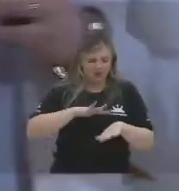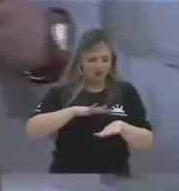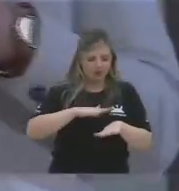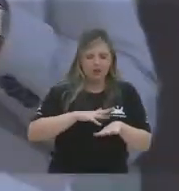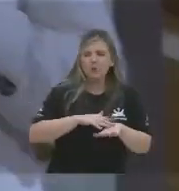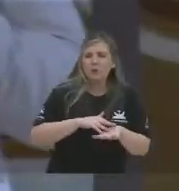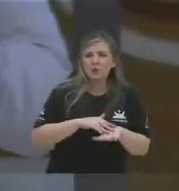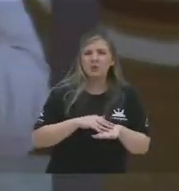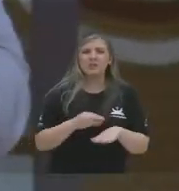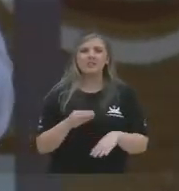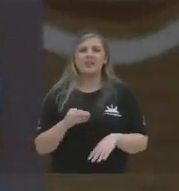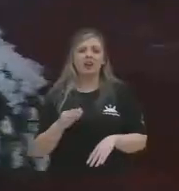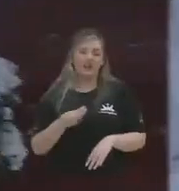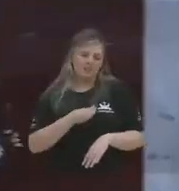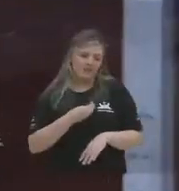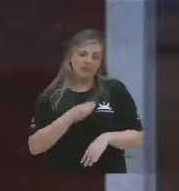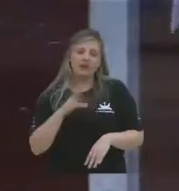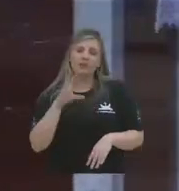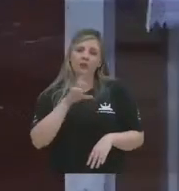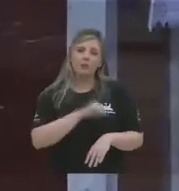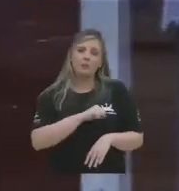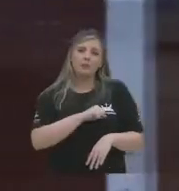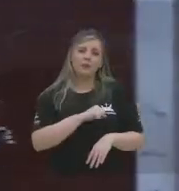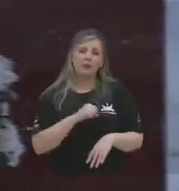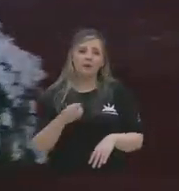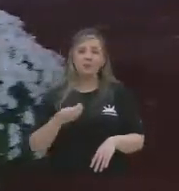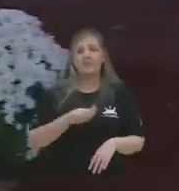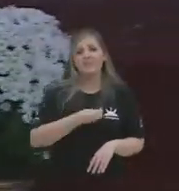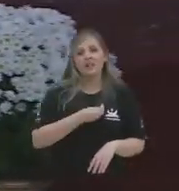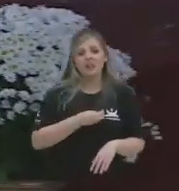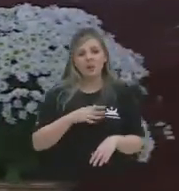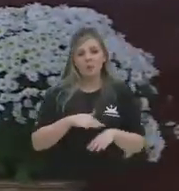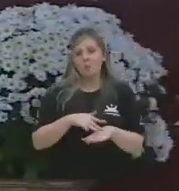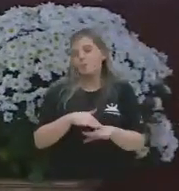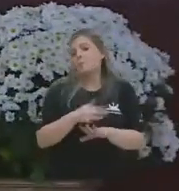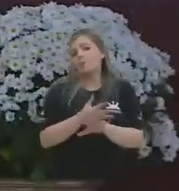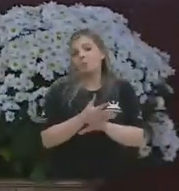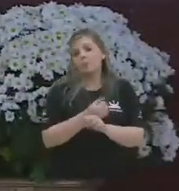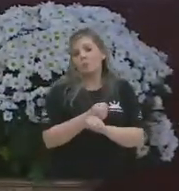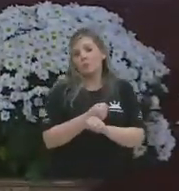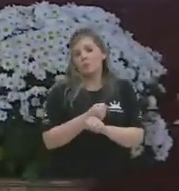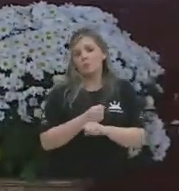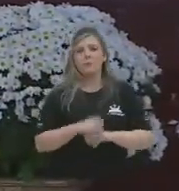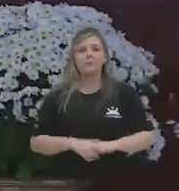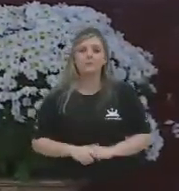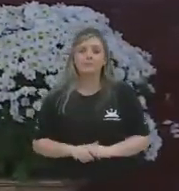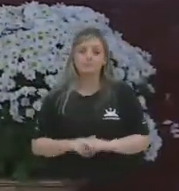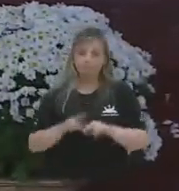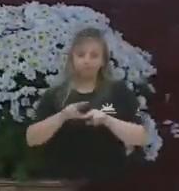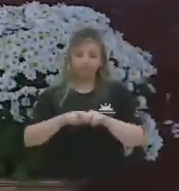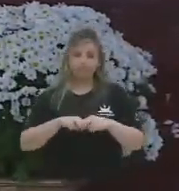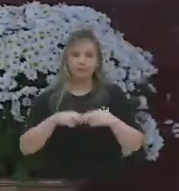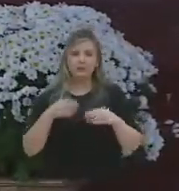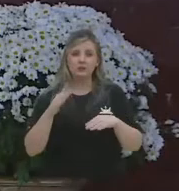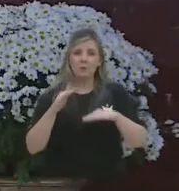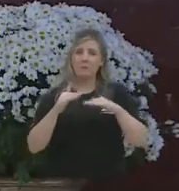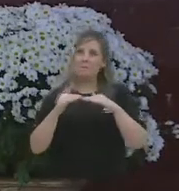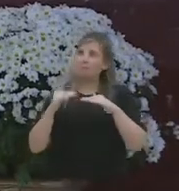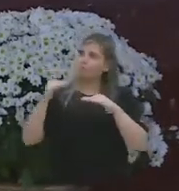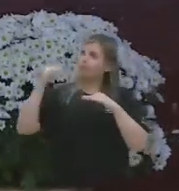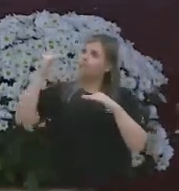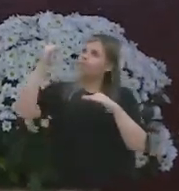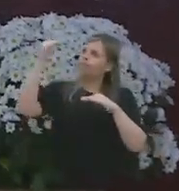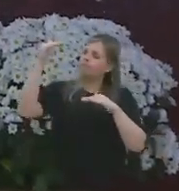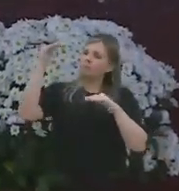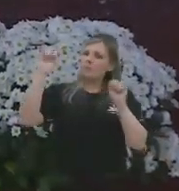no amor é uma vida curada. Por isso, o maior milagre, olha aqui,